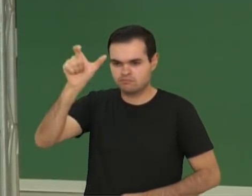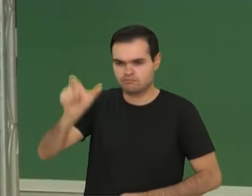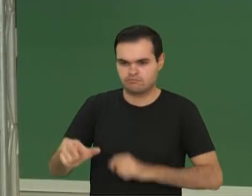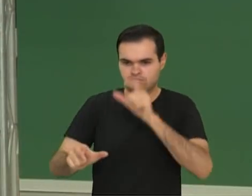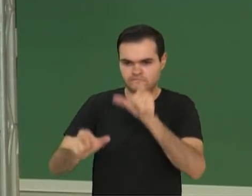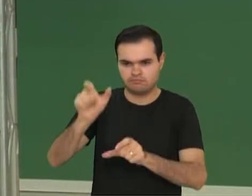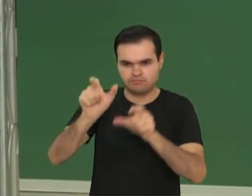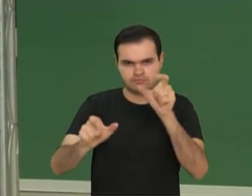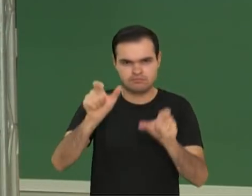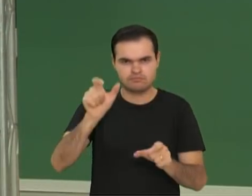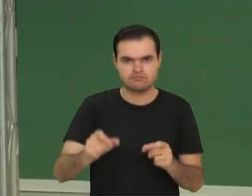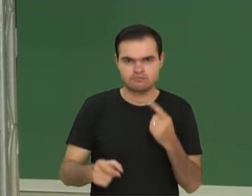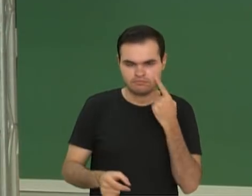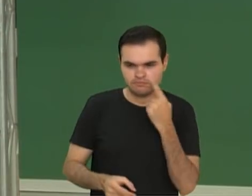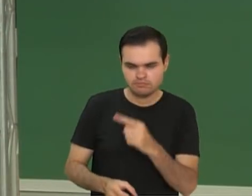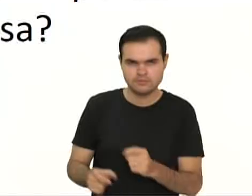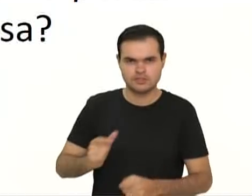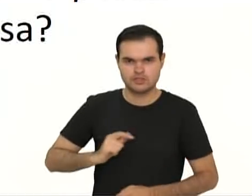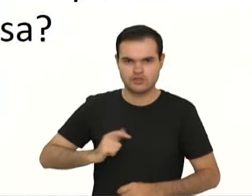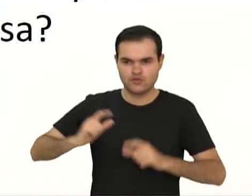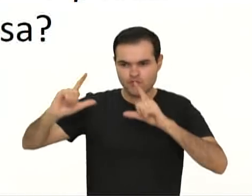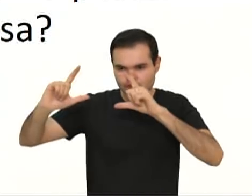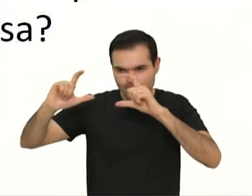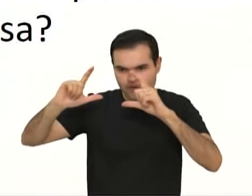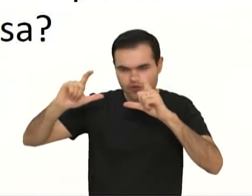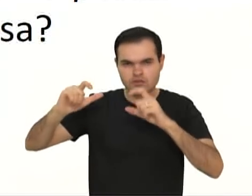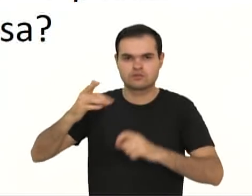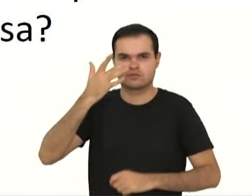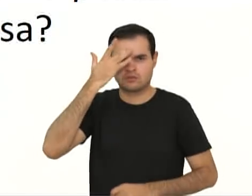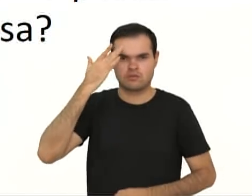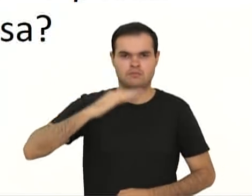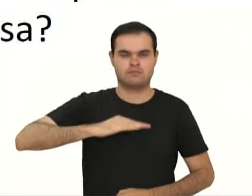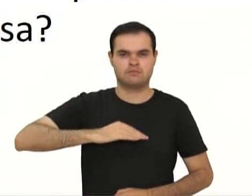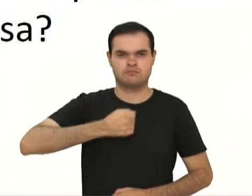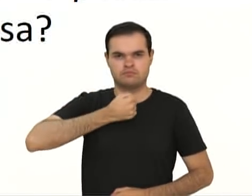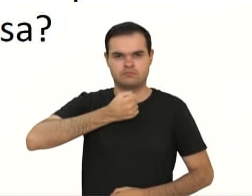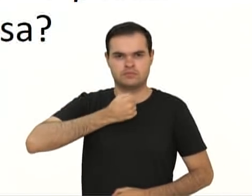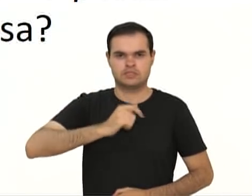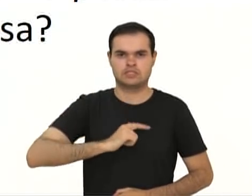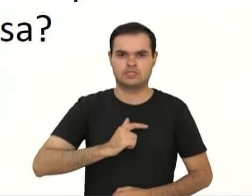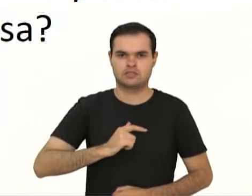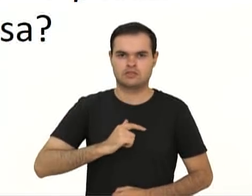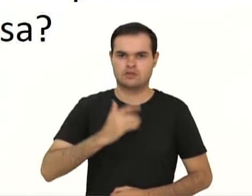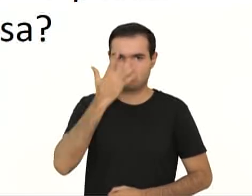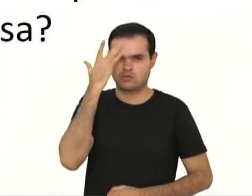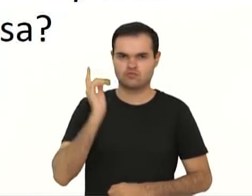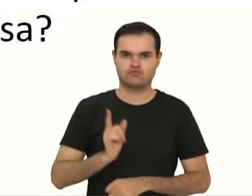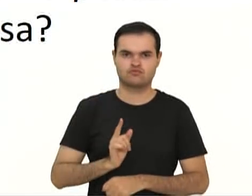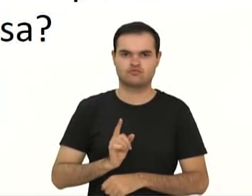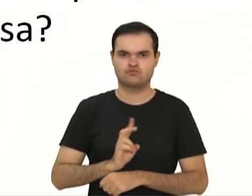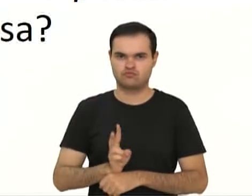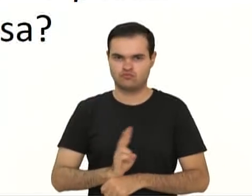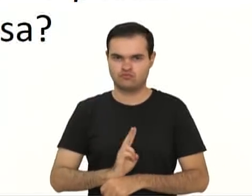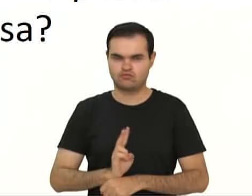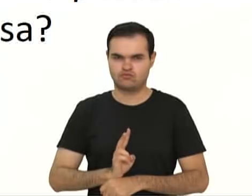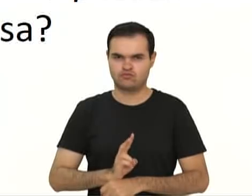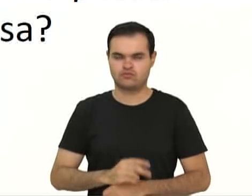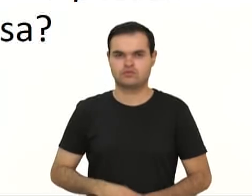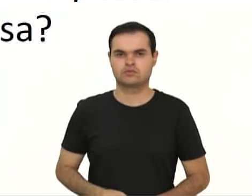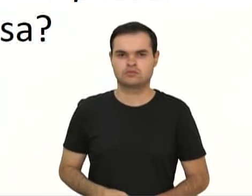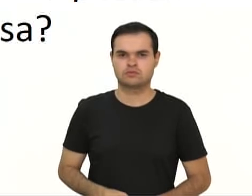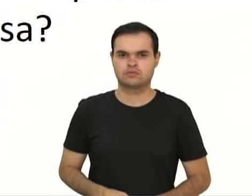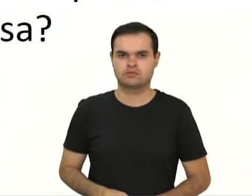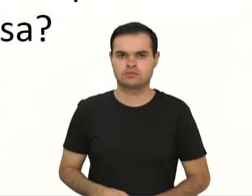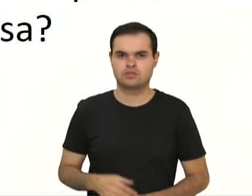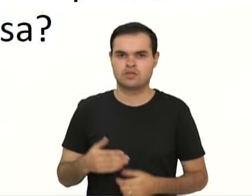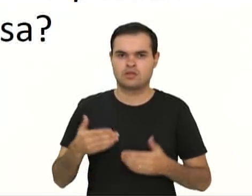personagens, conseguimos ver que há um fotógrafo, um repórter, temos ali um segurança e temos 3 personagens